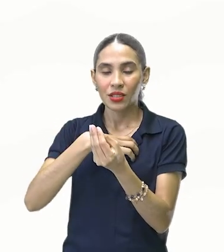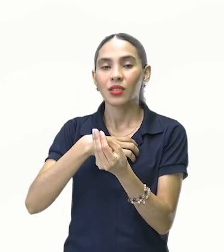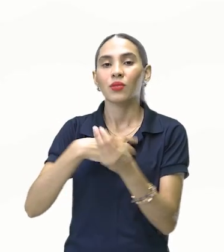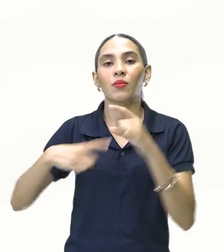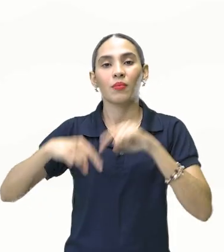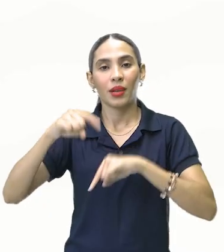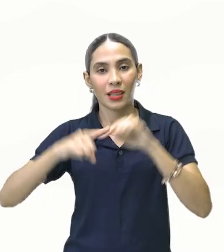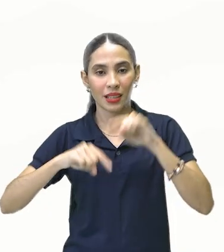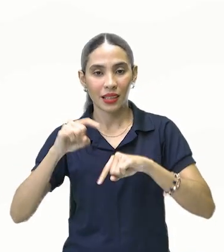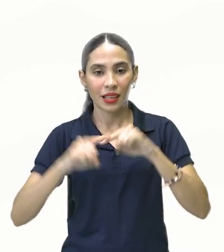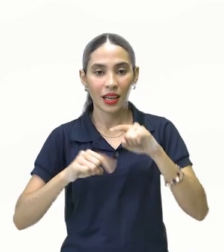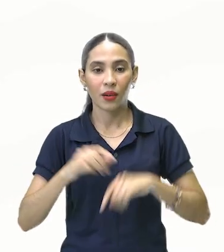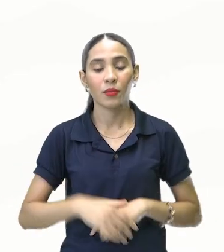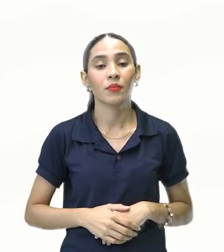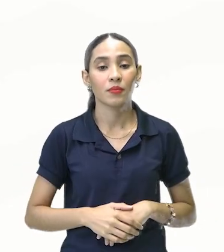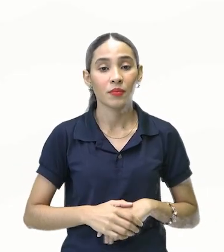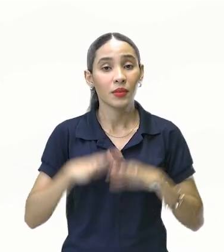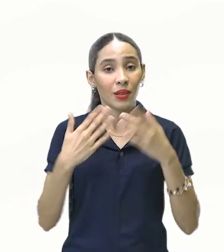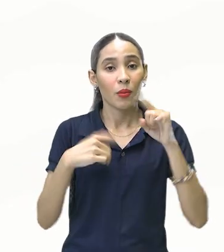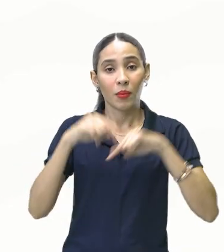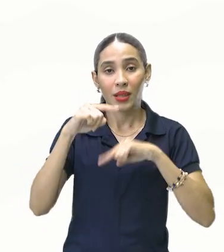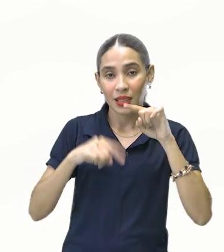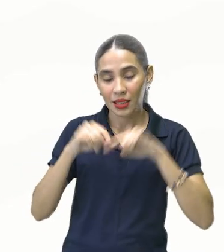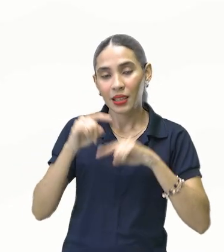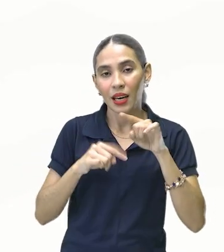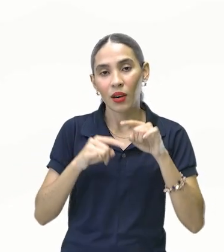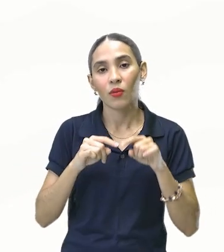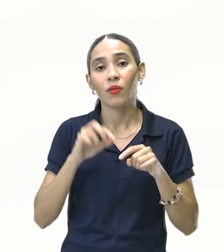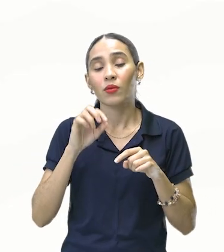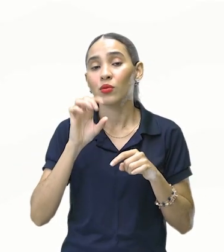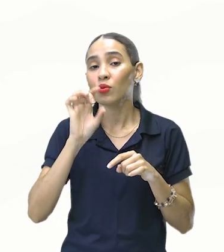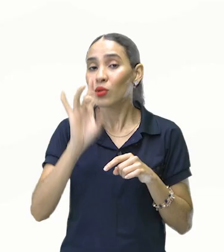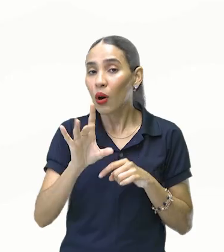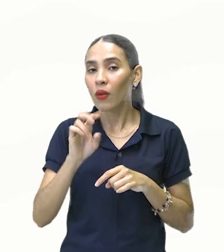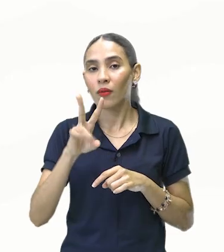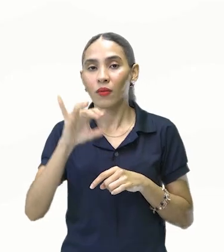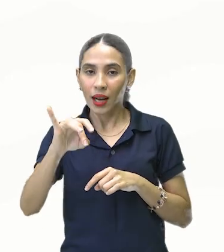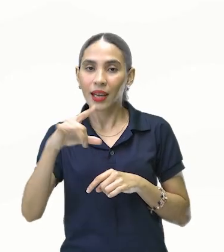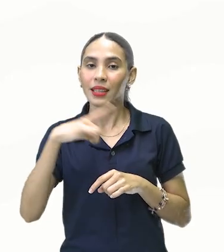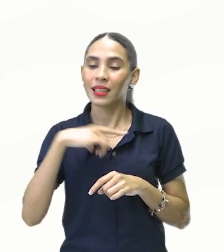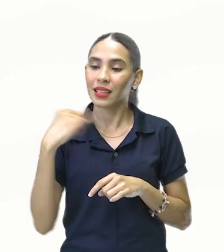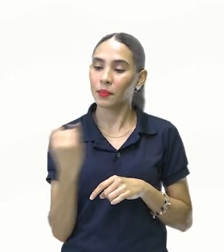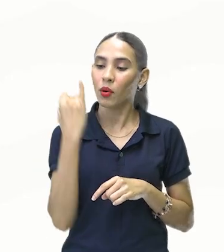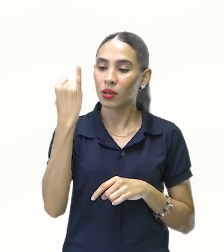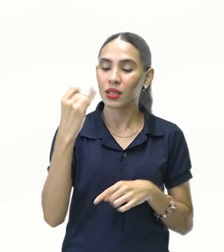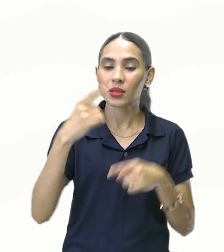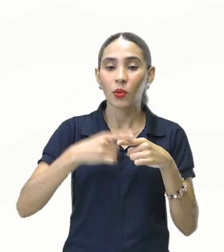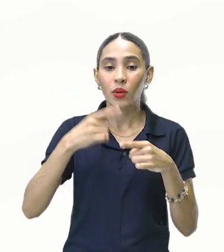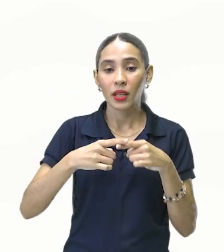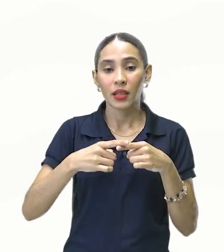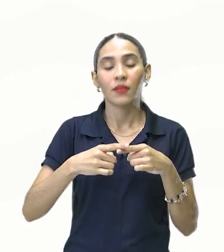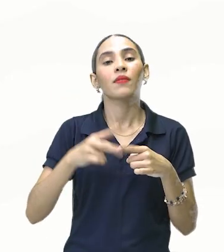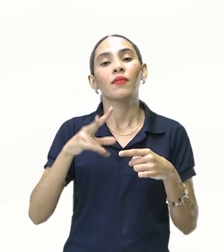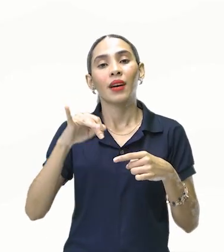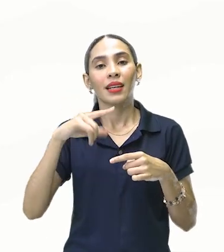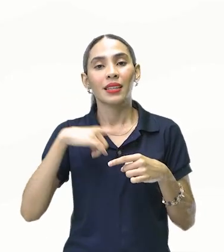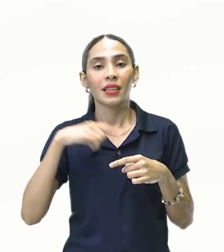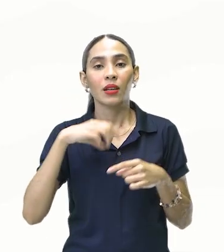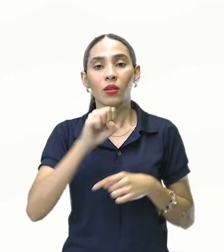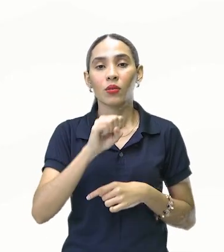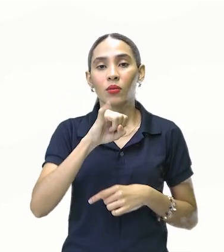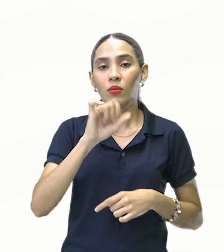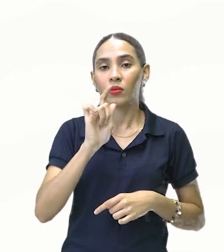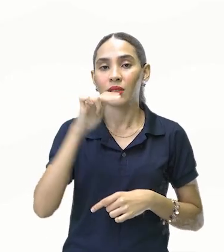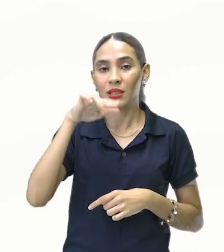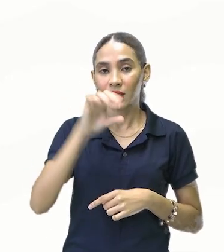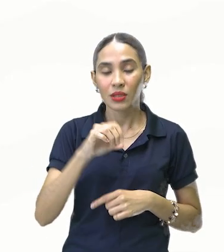aquele objeto. E esse objeto, ele só vai passar a ter importância porque ele vai ser um signo com